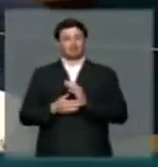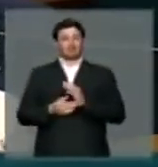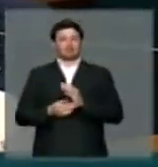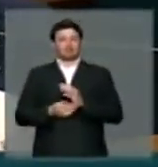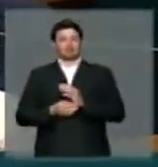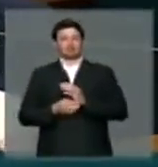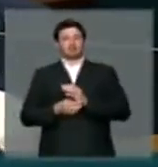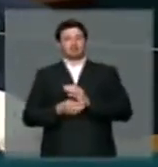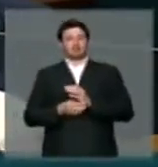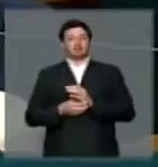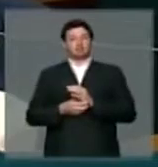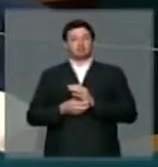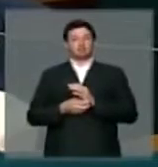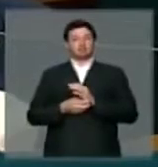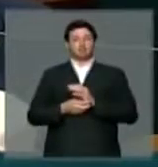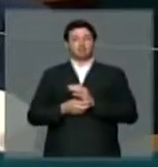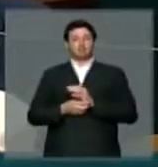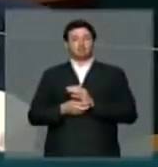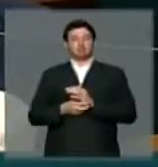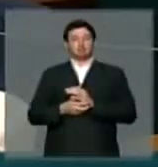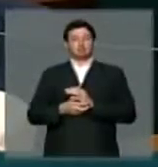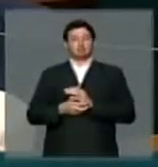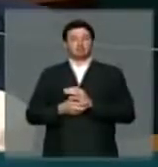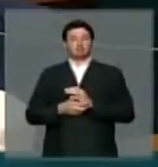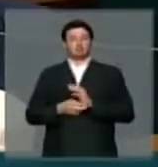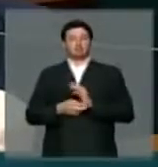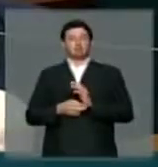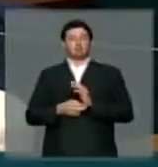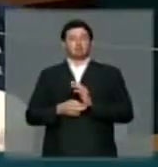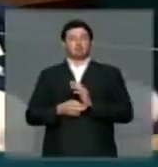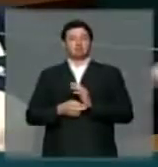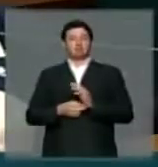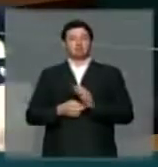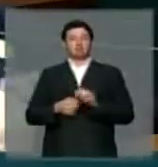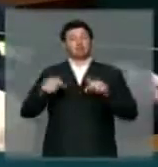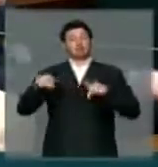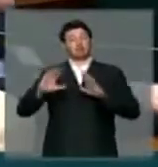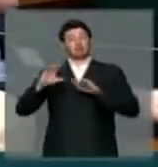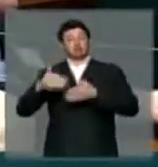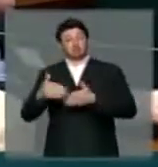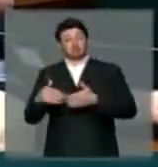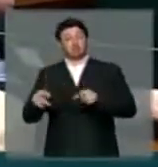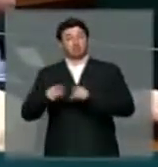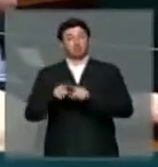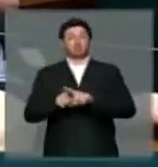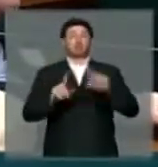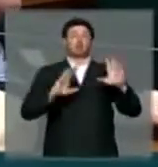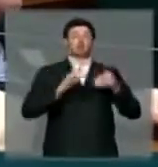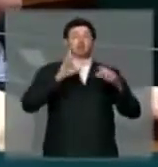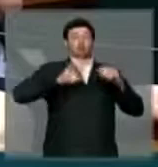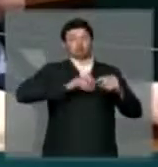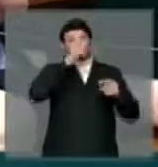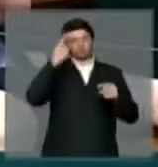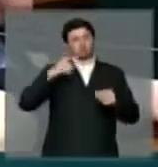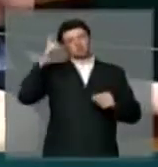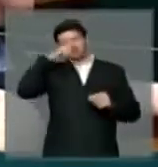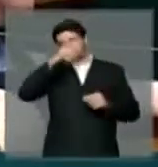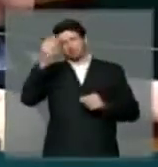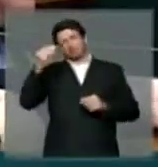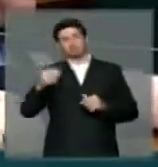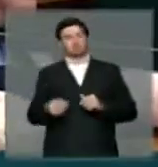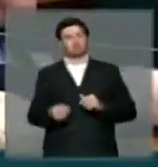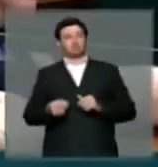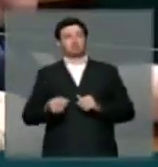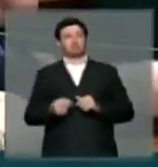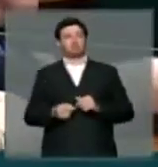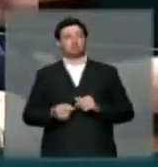dessa casa, que é a Comissão de Legislação Participativa. A não ser essa comissão e a Comissão de Direitos Humanos, dificilmente